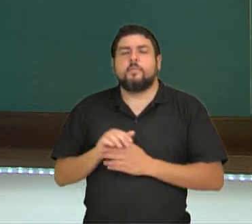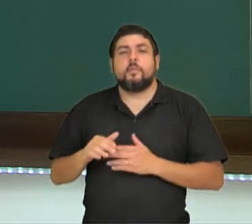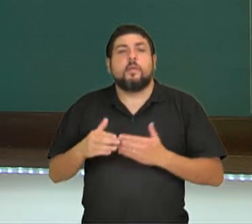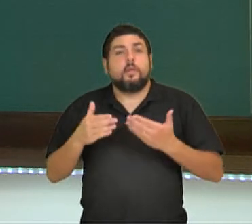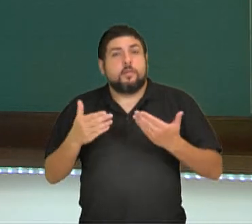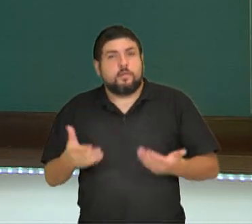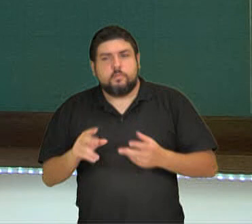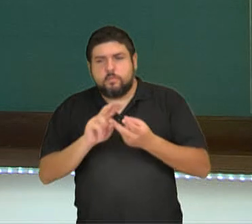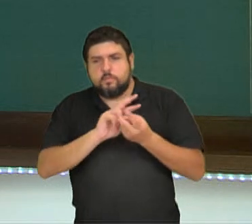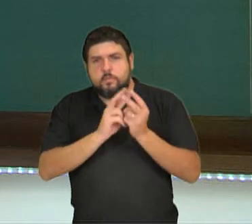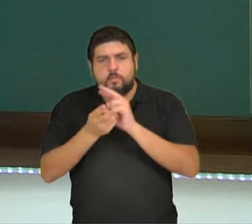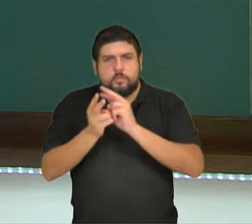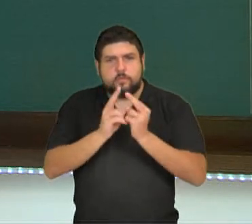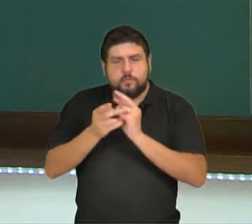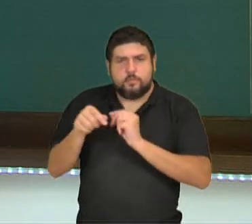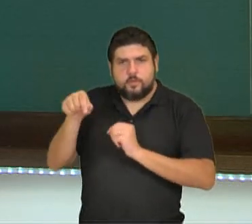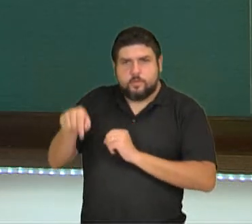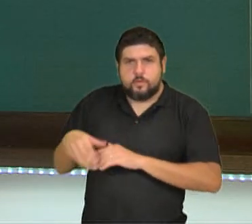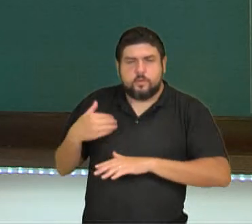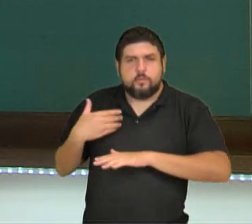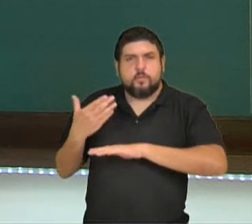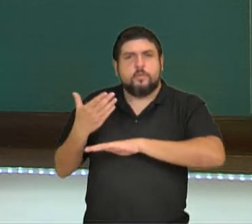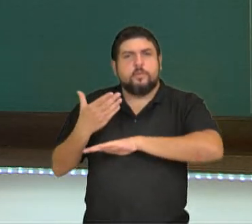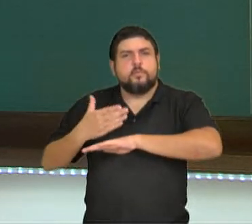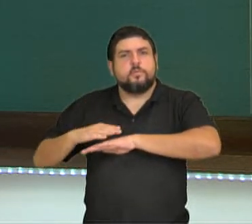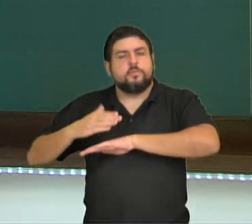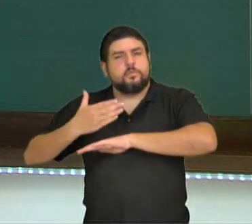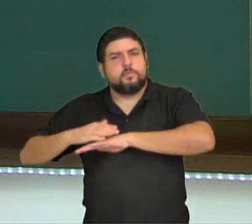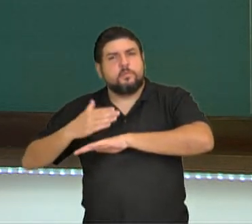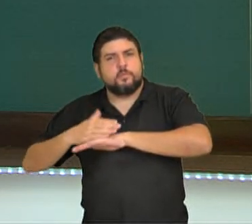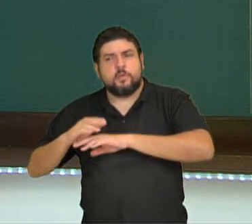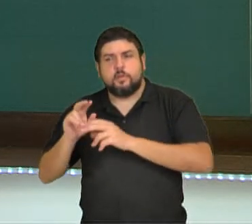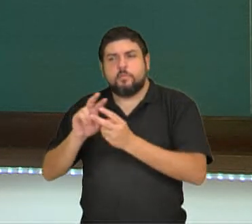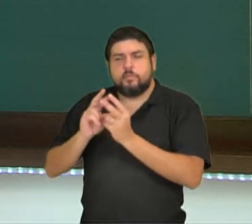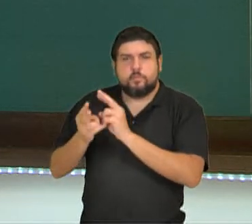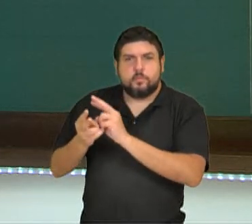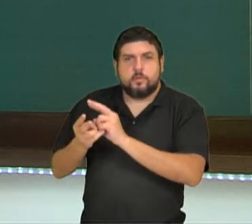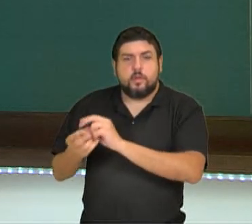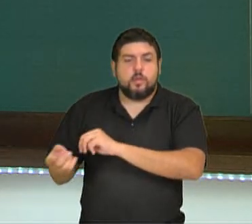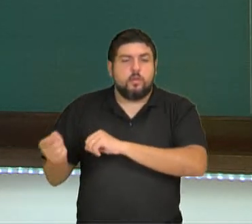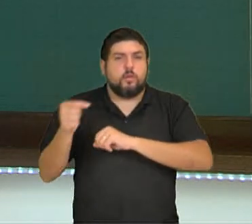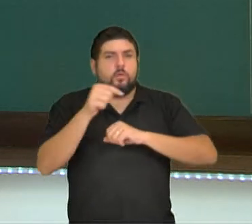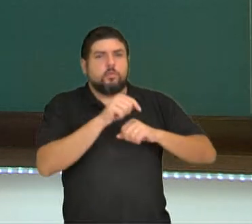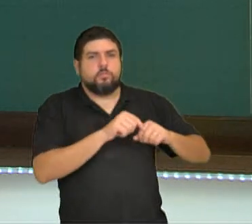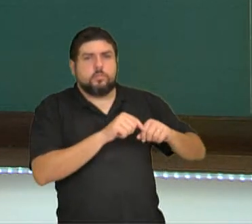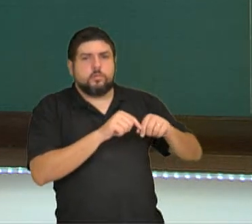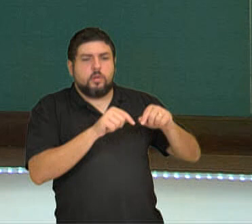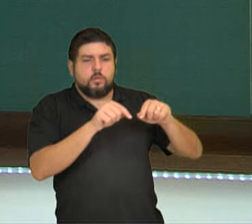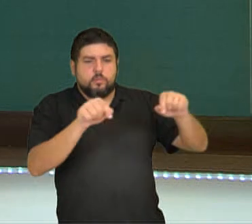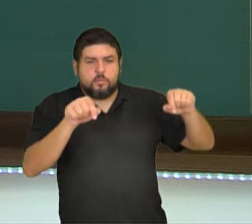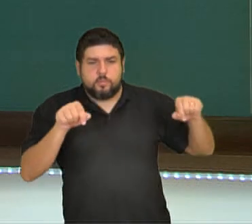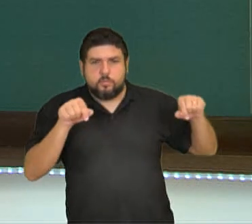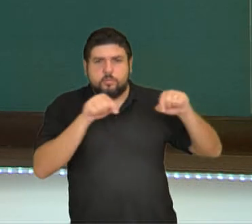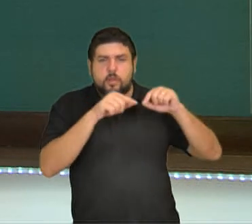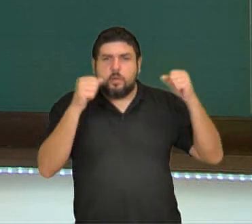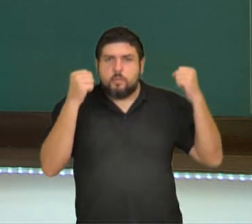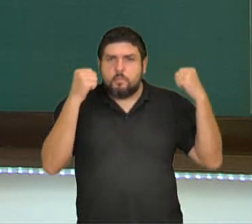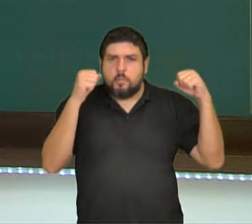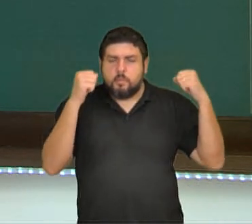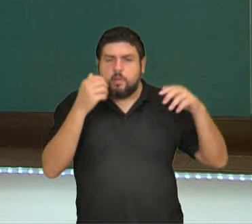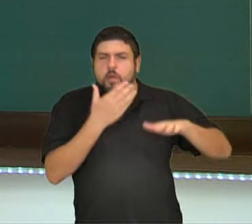na roda que se vai praticar a capoeira que se treina na academia. Então, nós podemos treinar